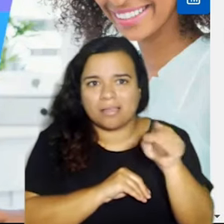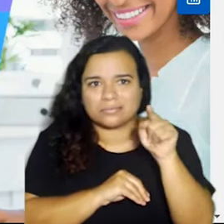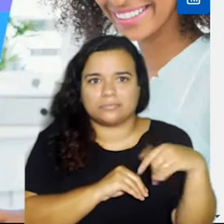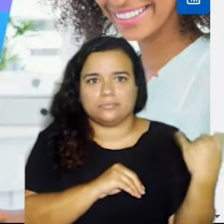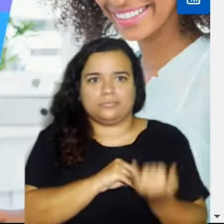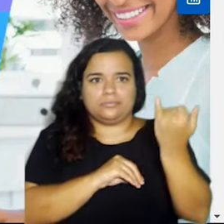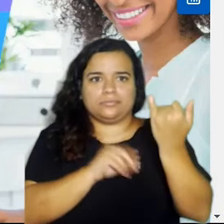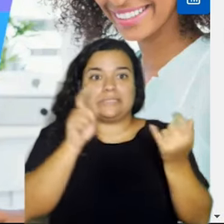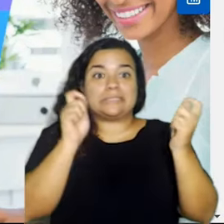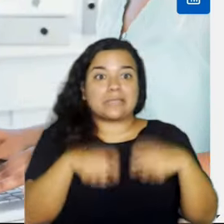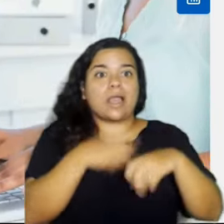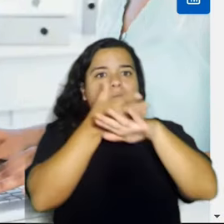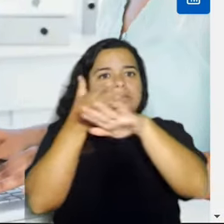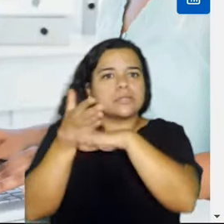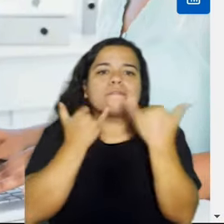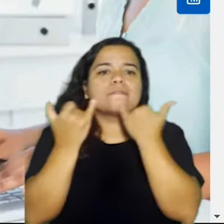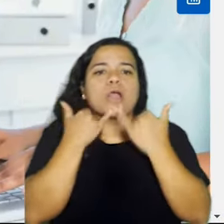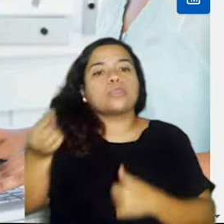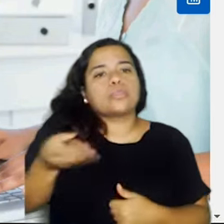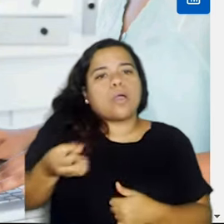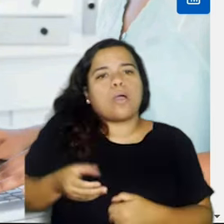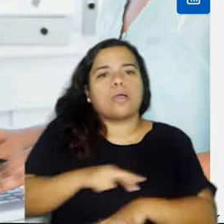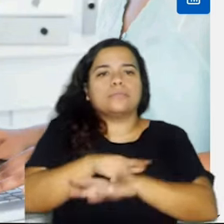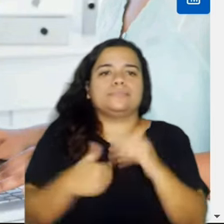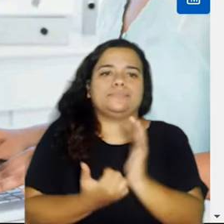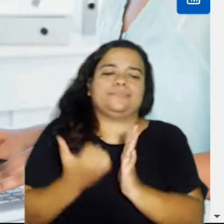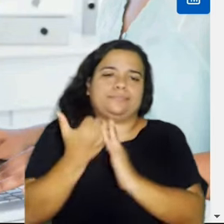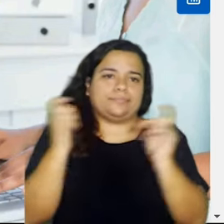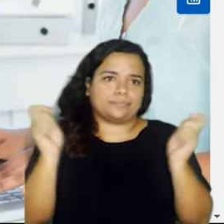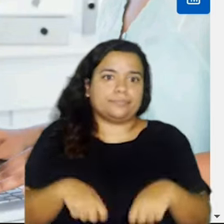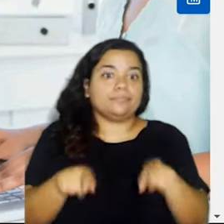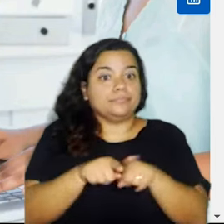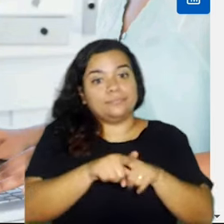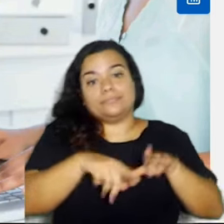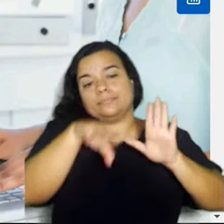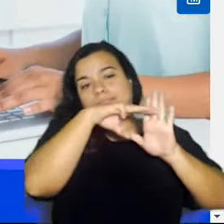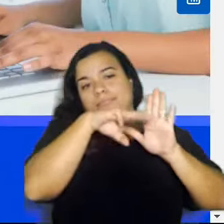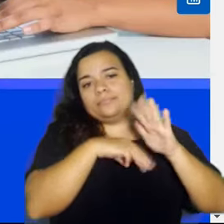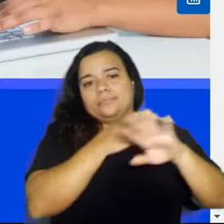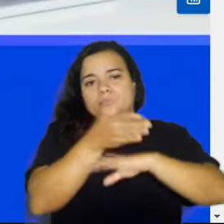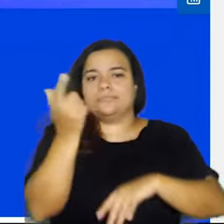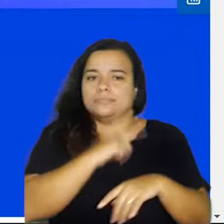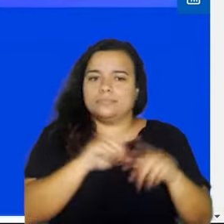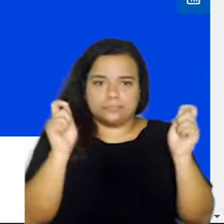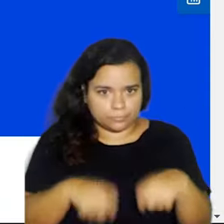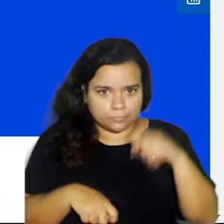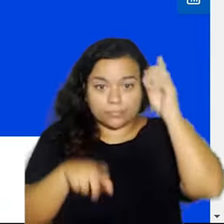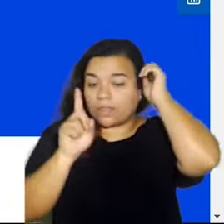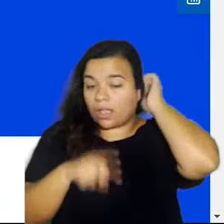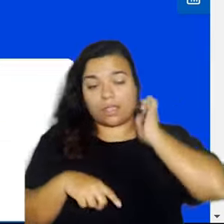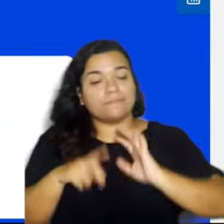você vai ter acesso às informações mais atualizadas né além de ter acesso ao programa então ele é